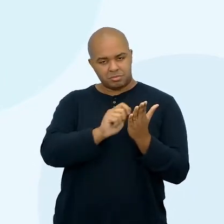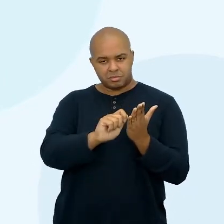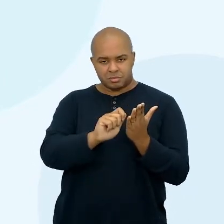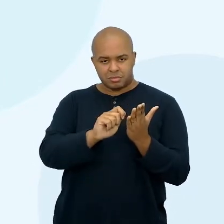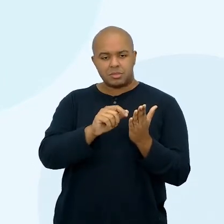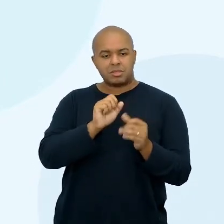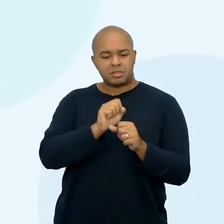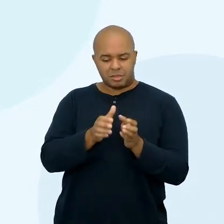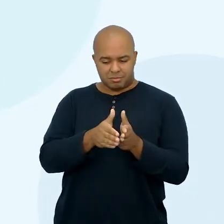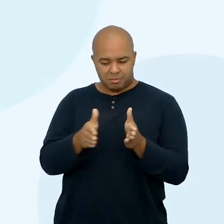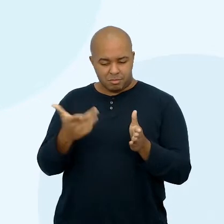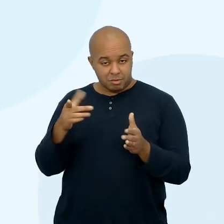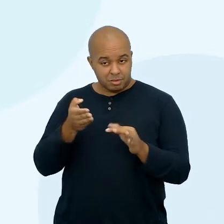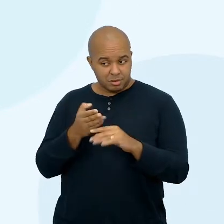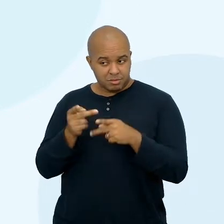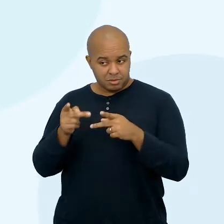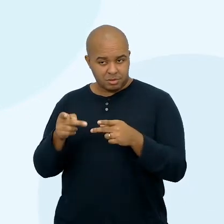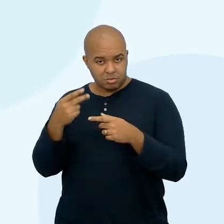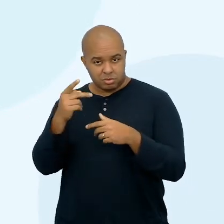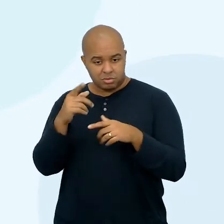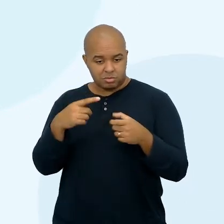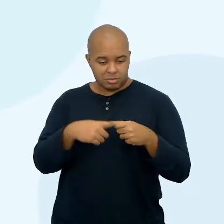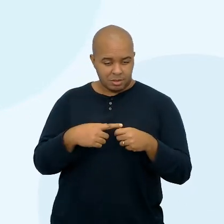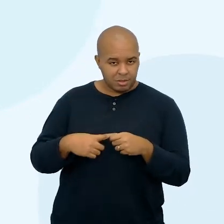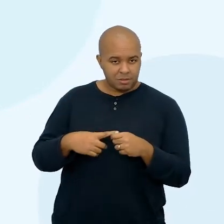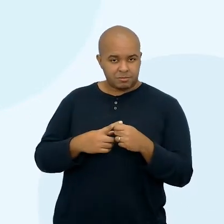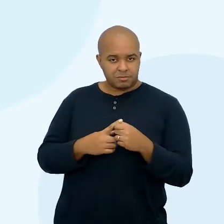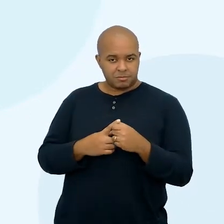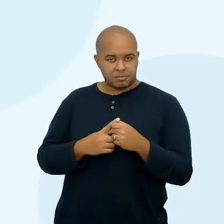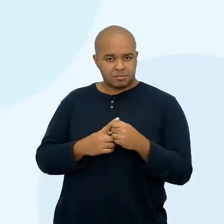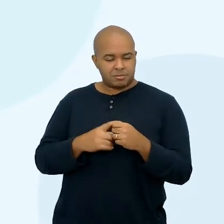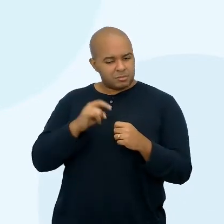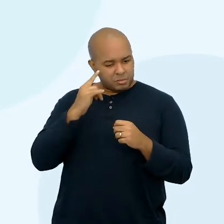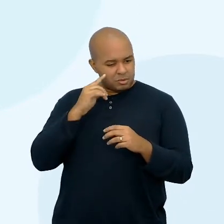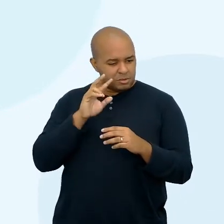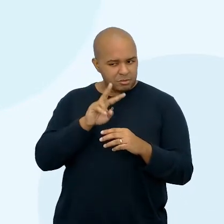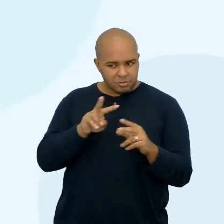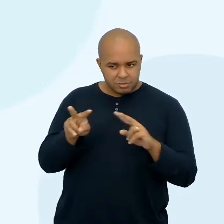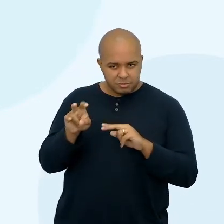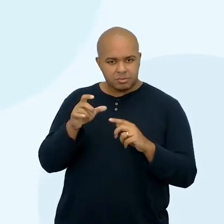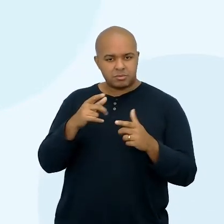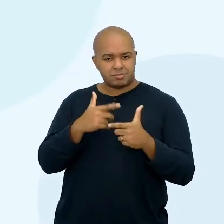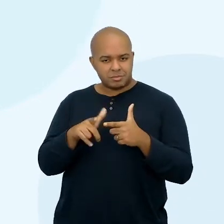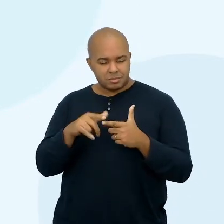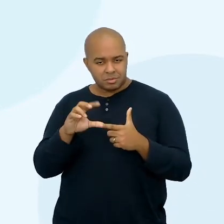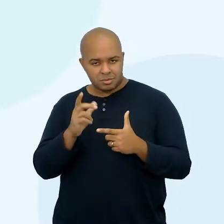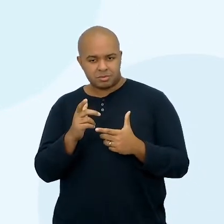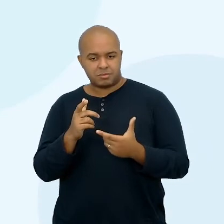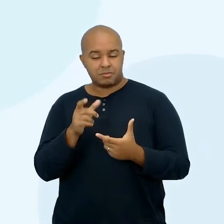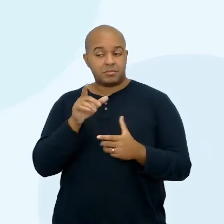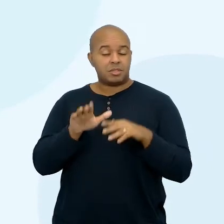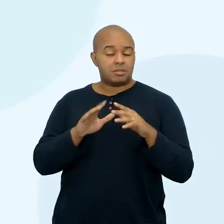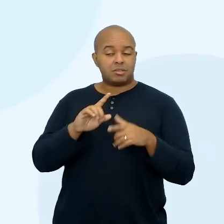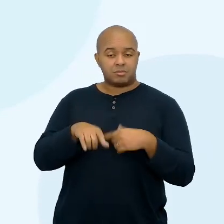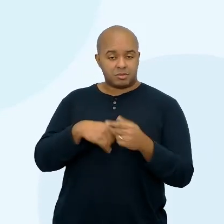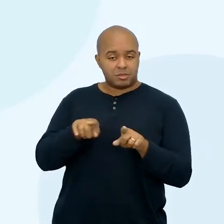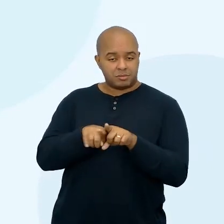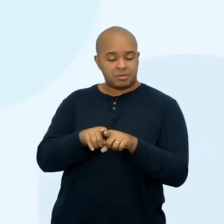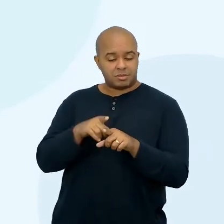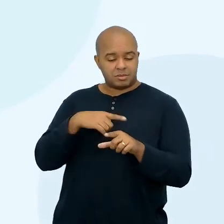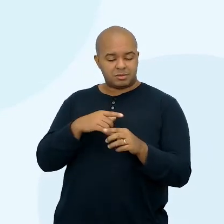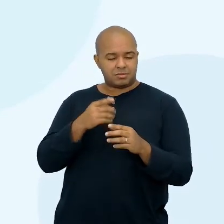as regiões no dia a dia. E constituída aí a participação popular